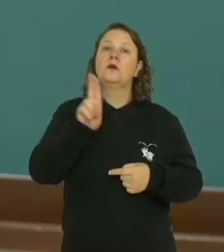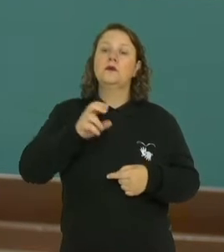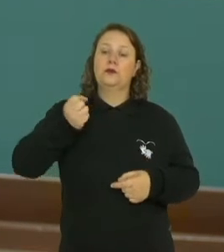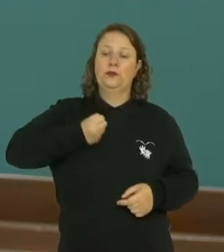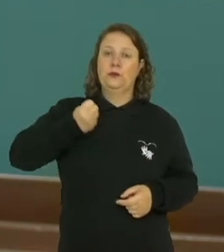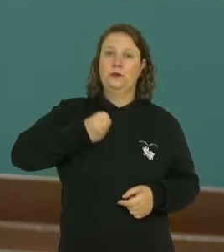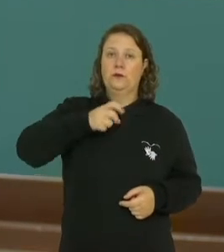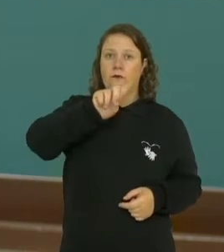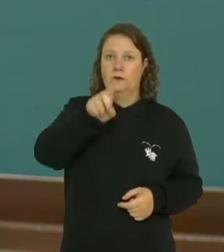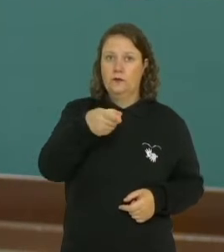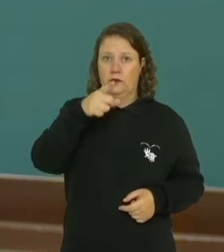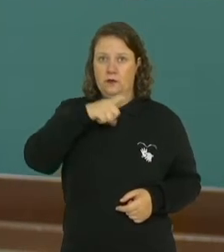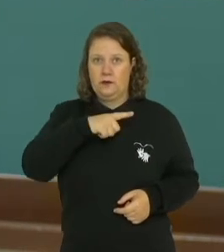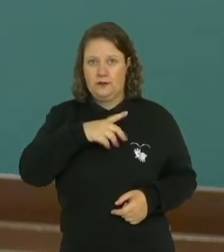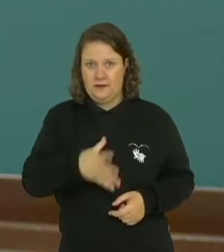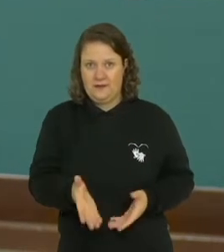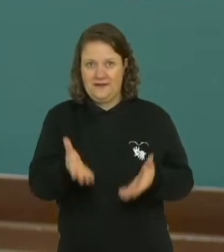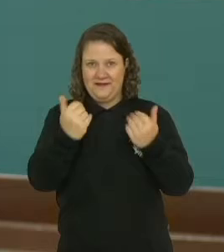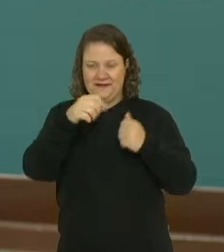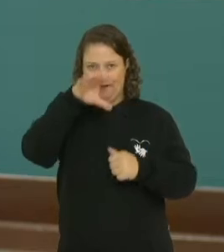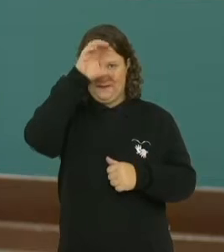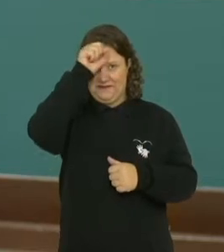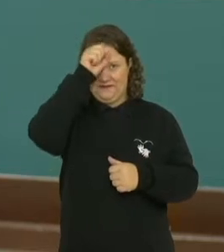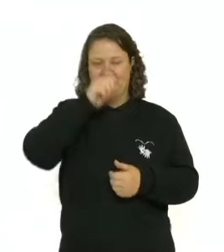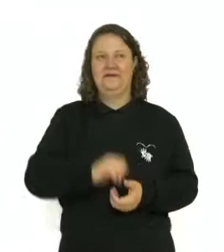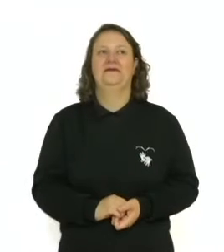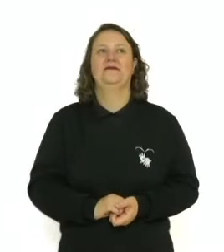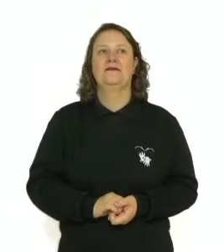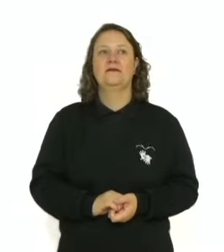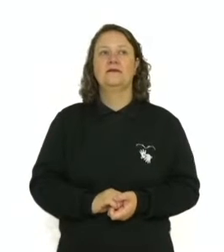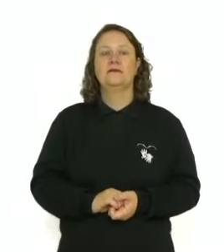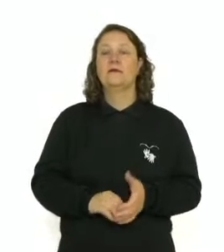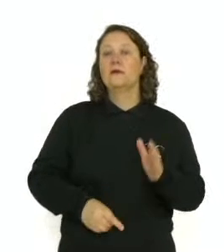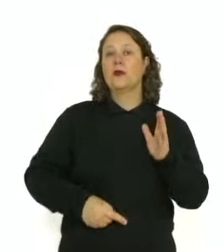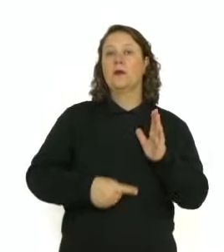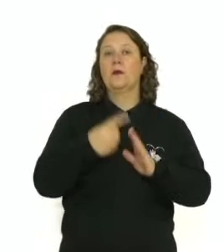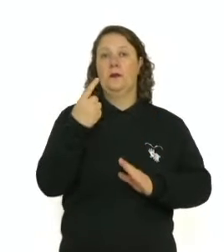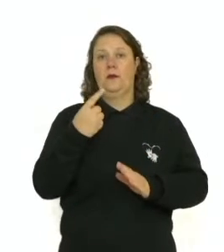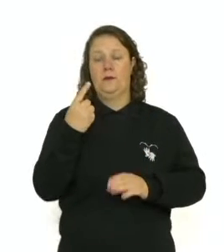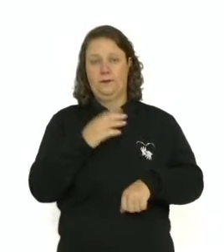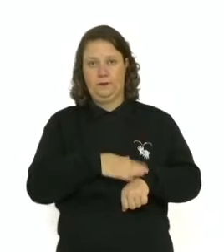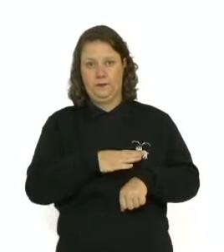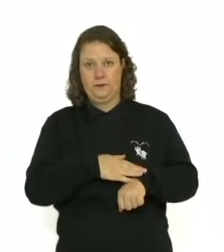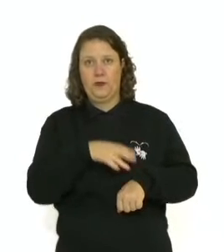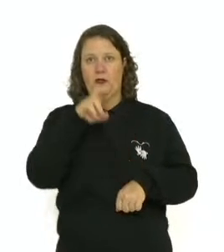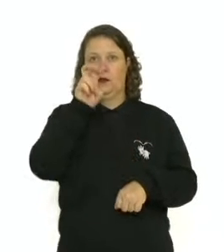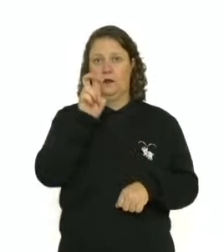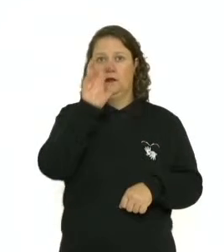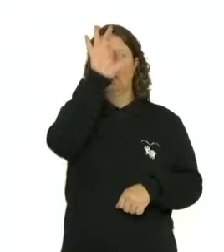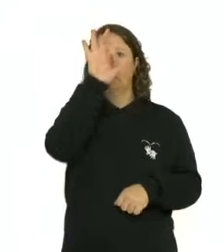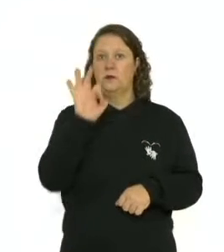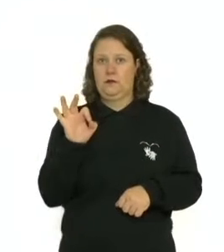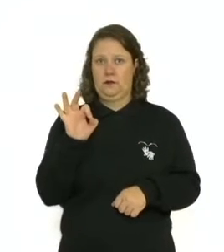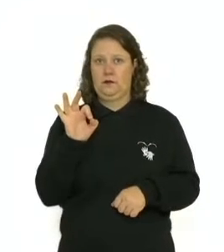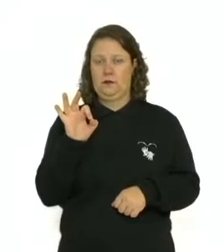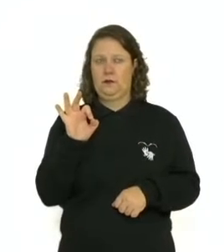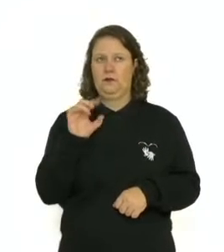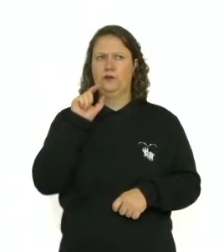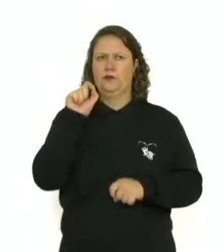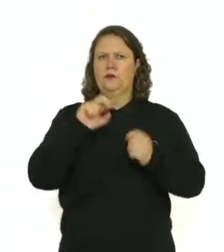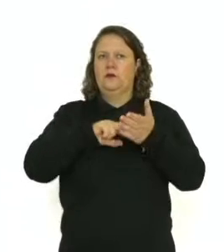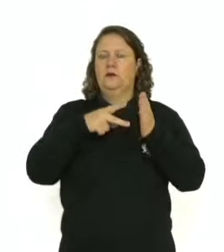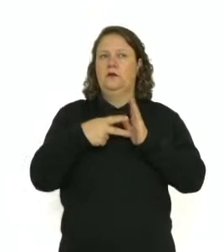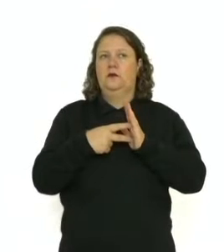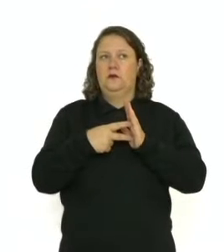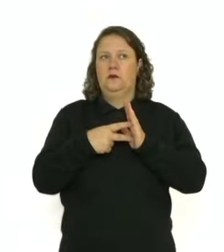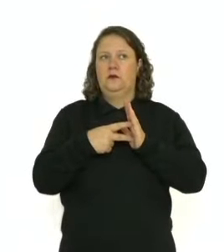fazer isso? Vamos aprender? Então vamos lá. Primeiramente, 5%, quando a gente fala 5%,